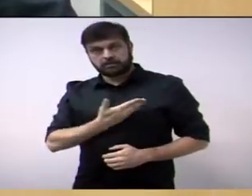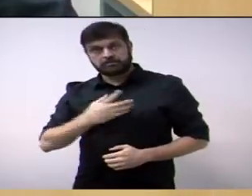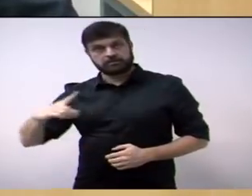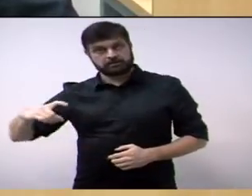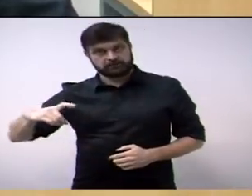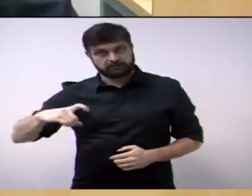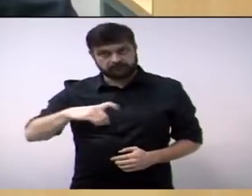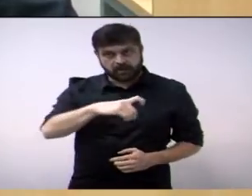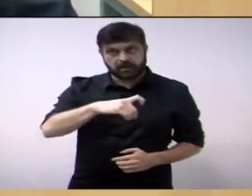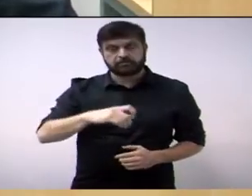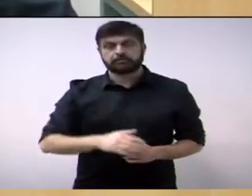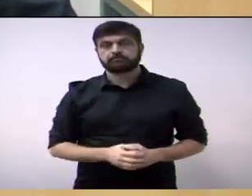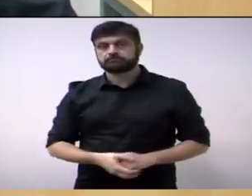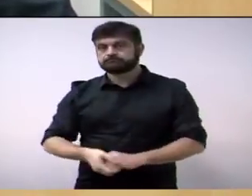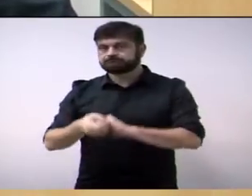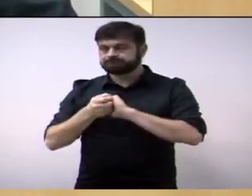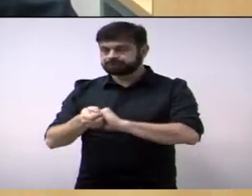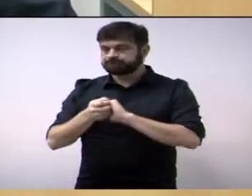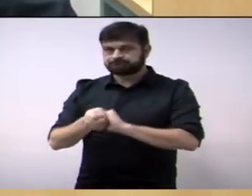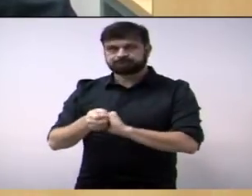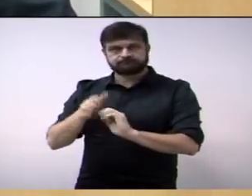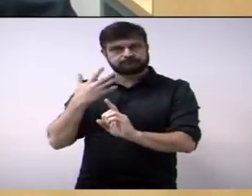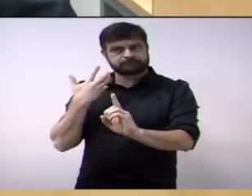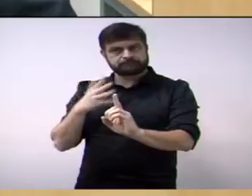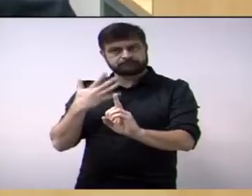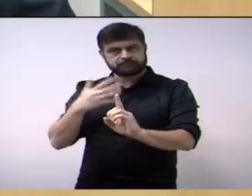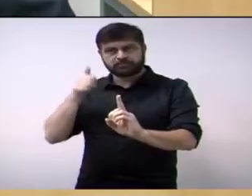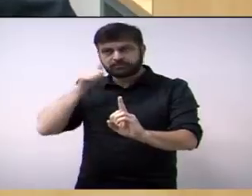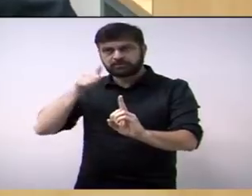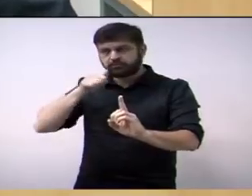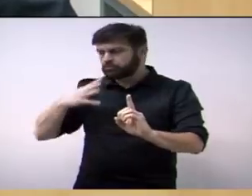Ramalho, parabéns, meu amor, e todas as mulheres.